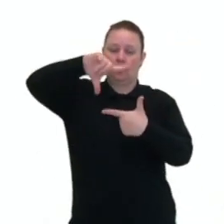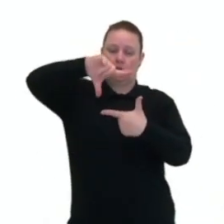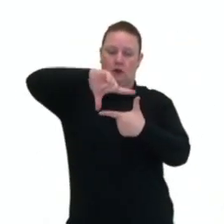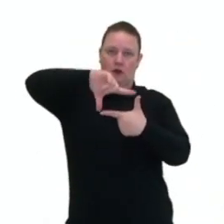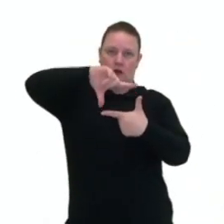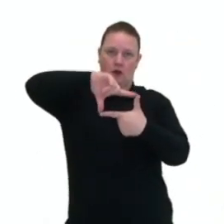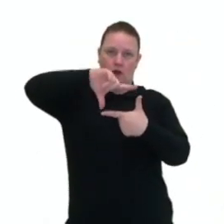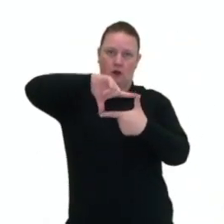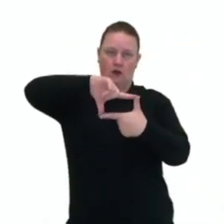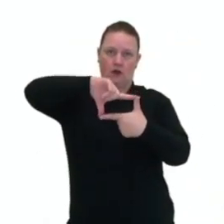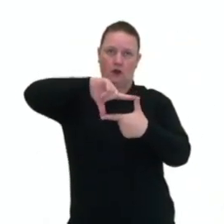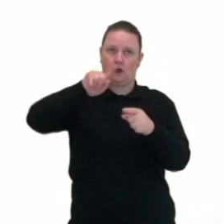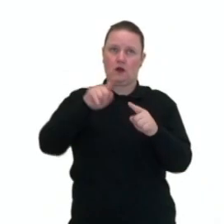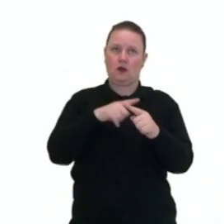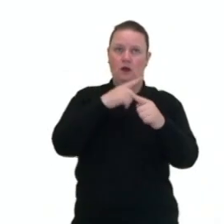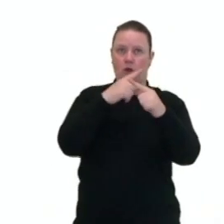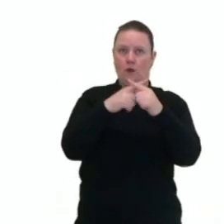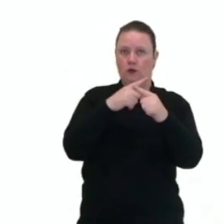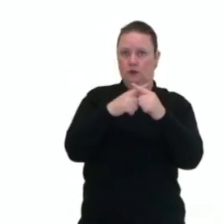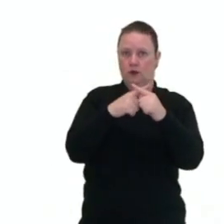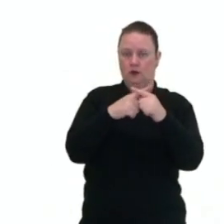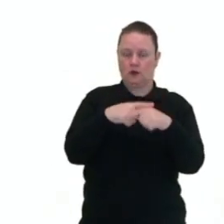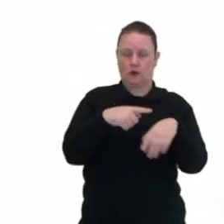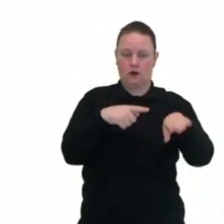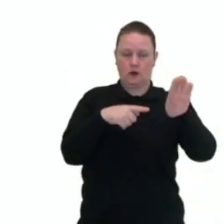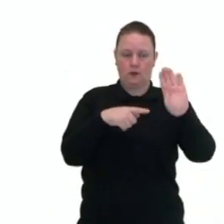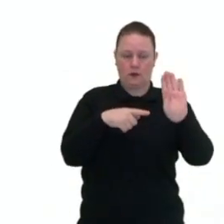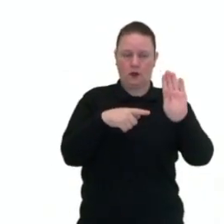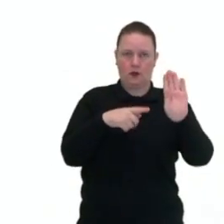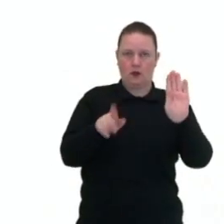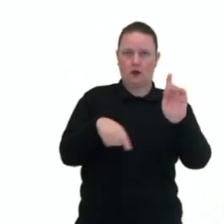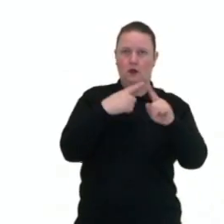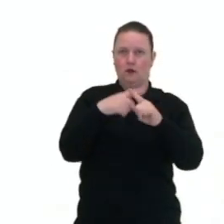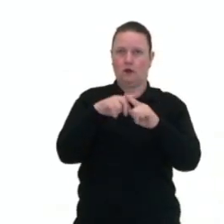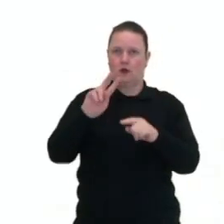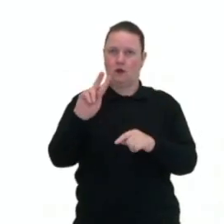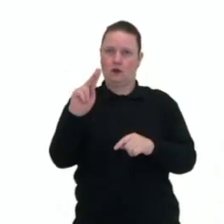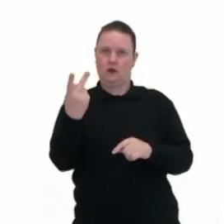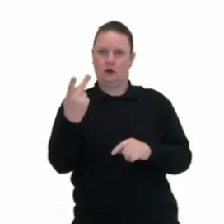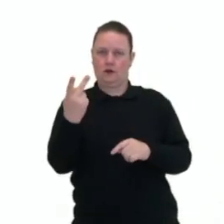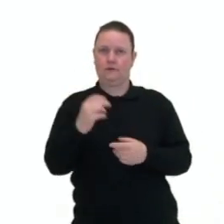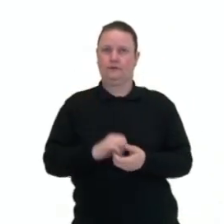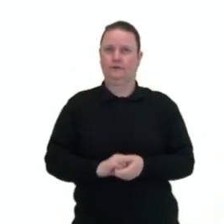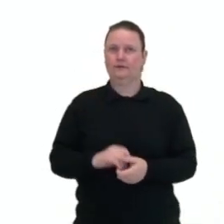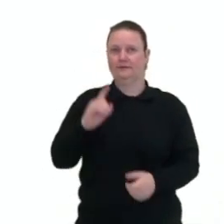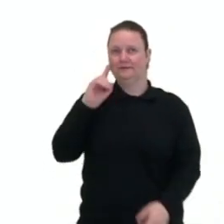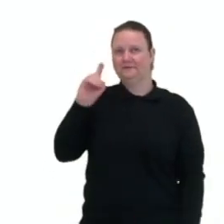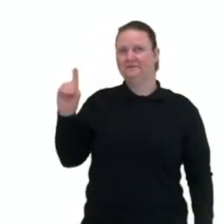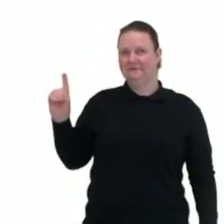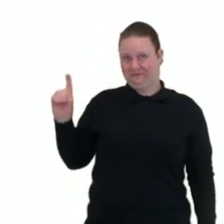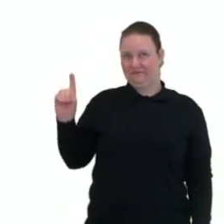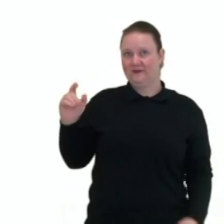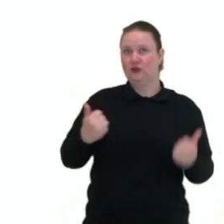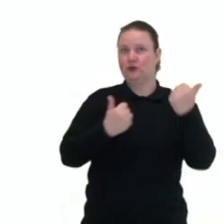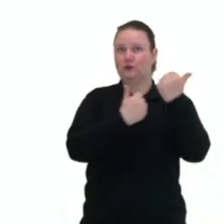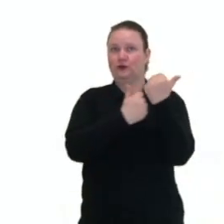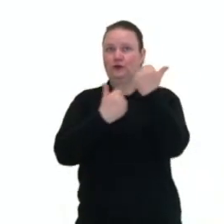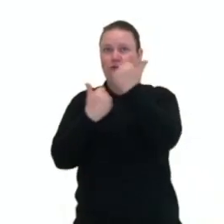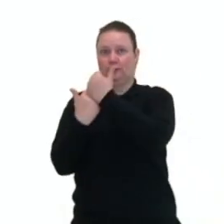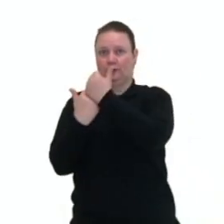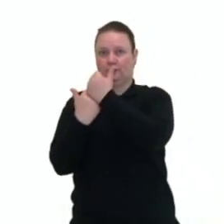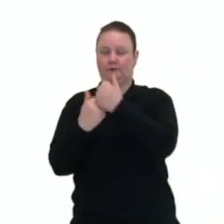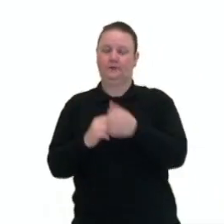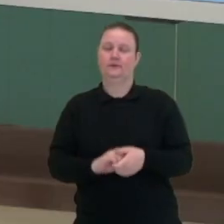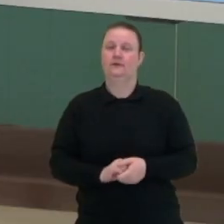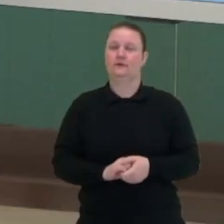e multiplicar a base, que vale 15, pela altura, que vale 28, tá? Então,